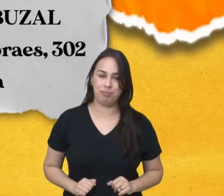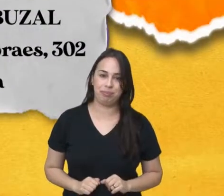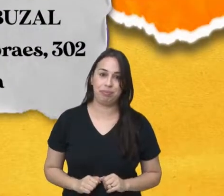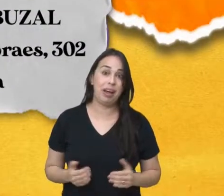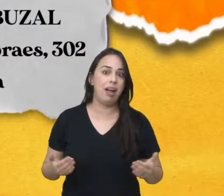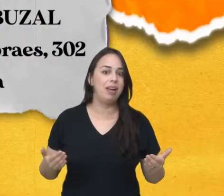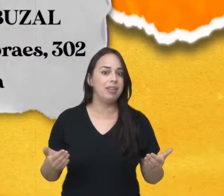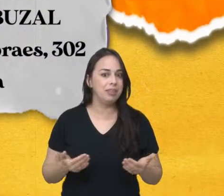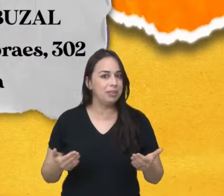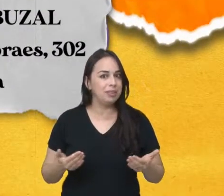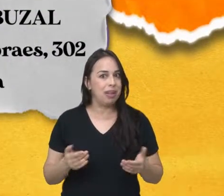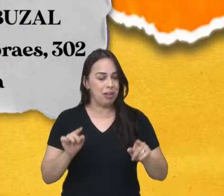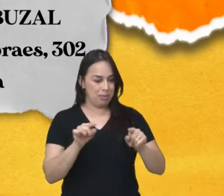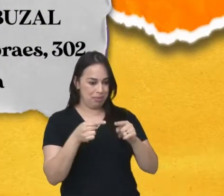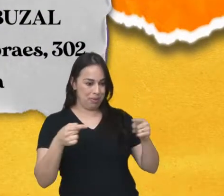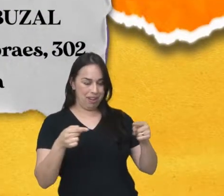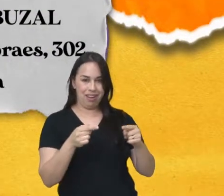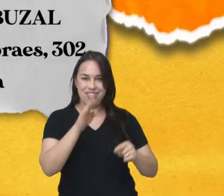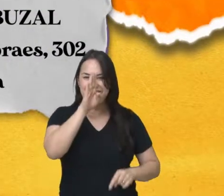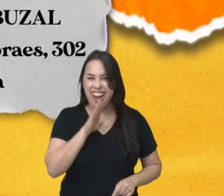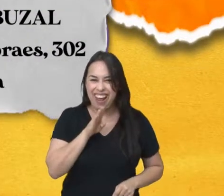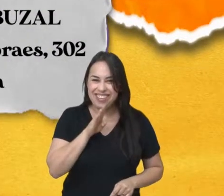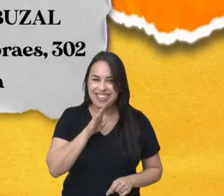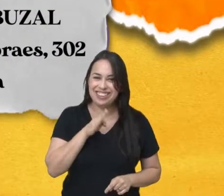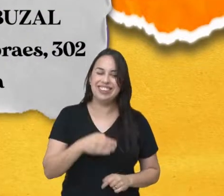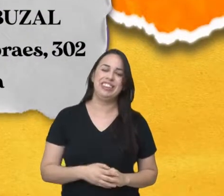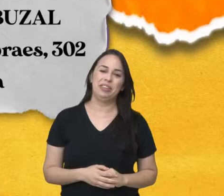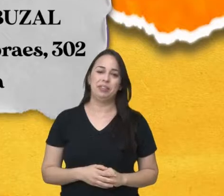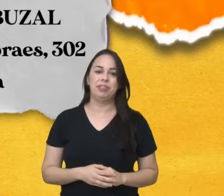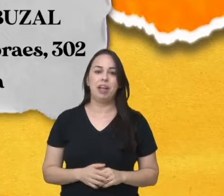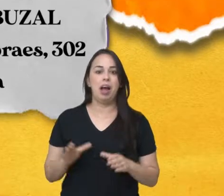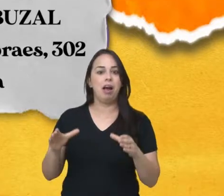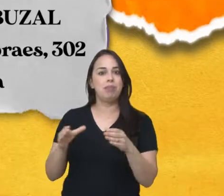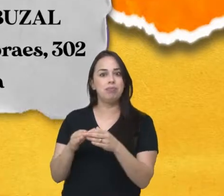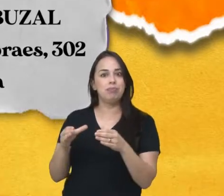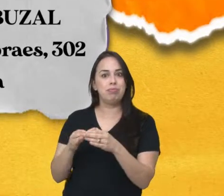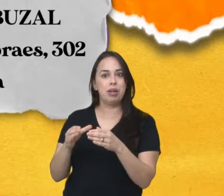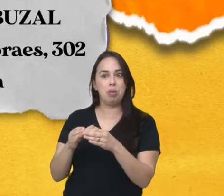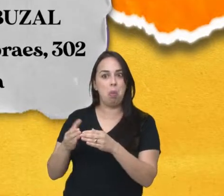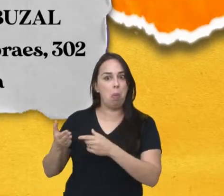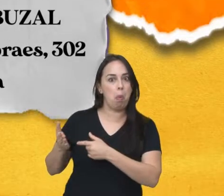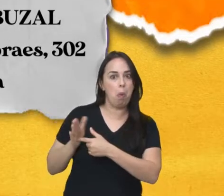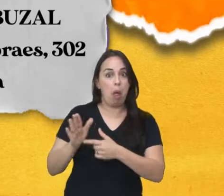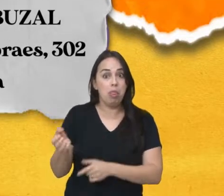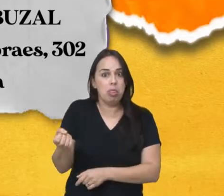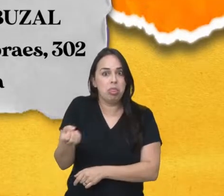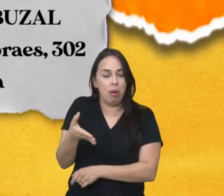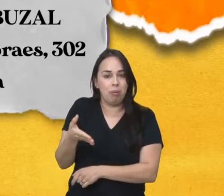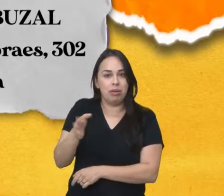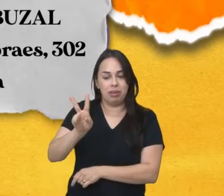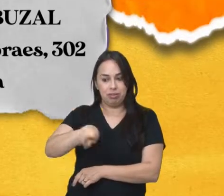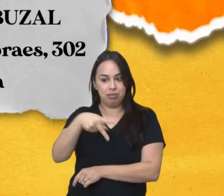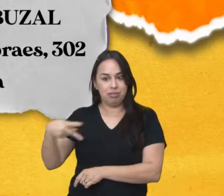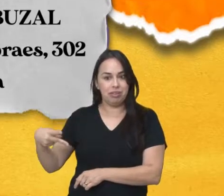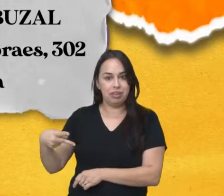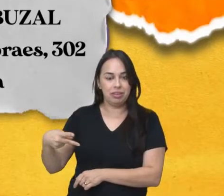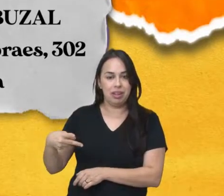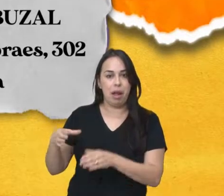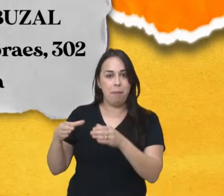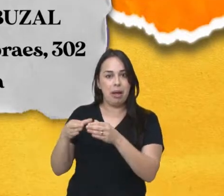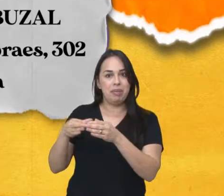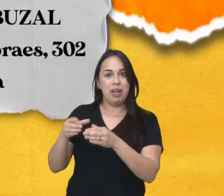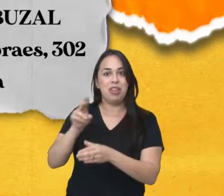E agora, vamos de música de graça? Considerada a banda revelação do Vale do Paraíba, a banda